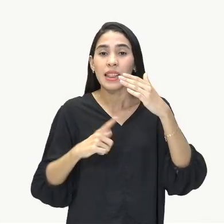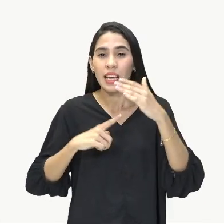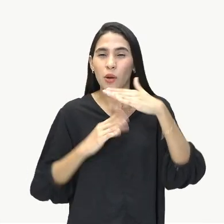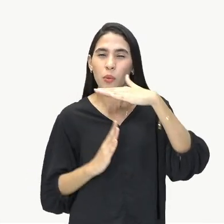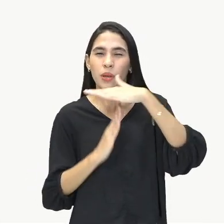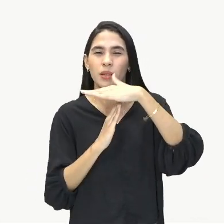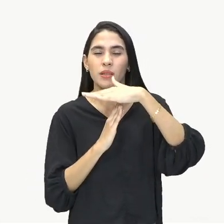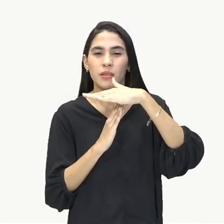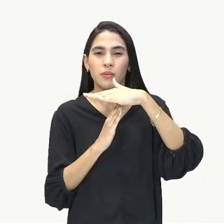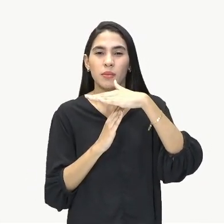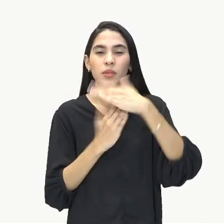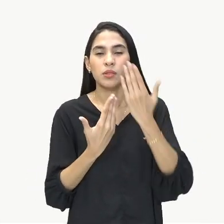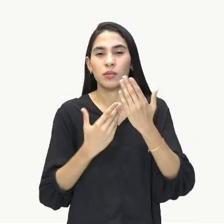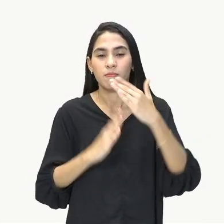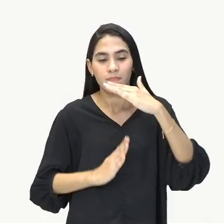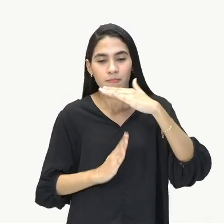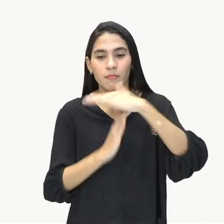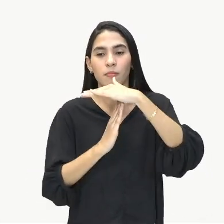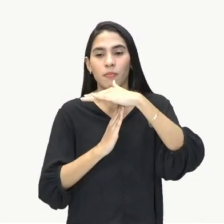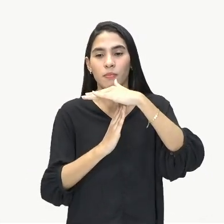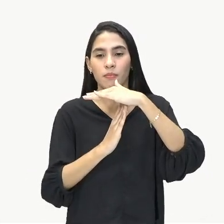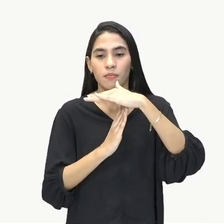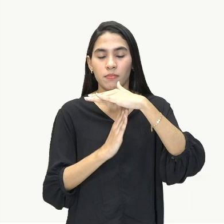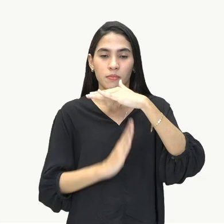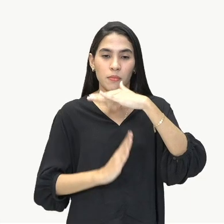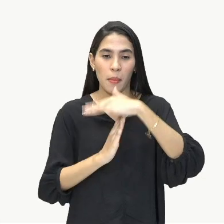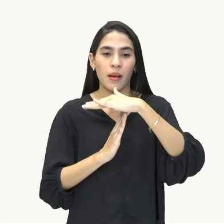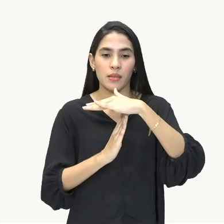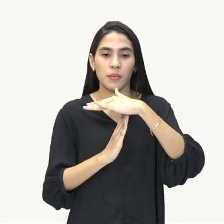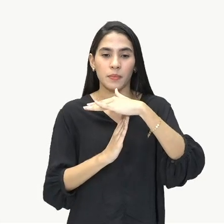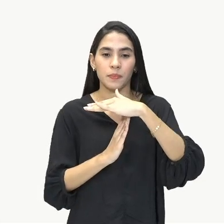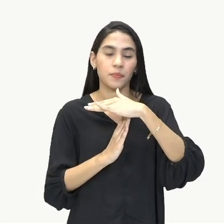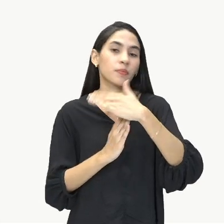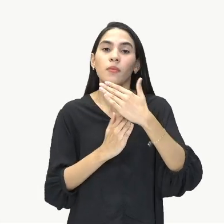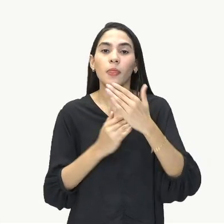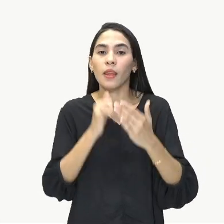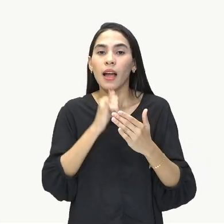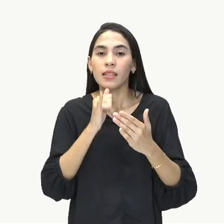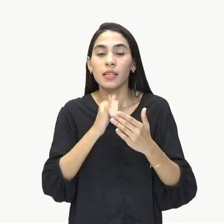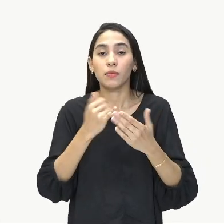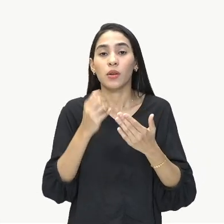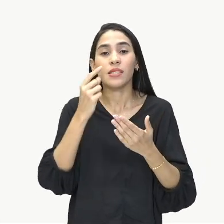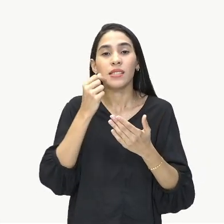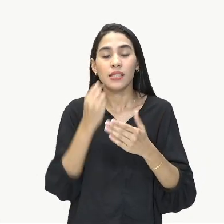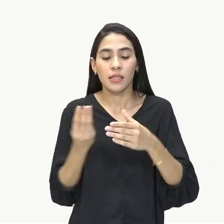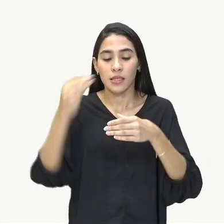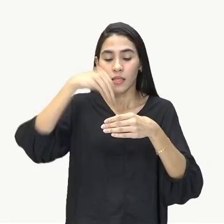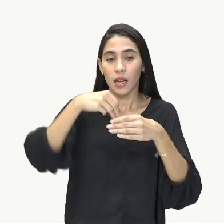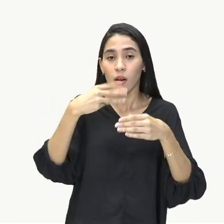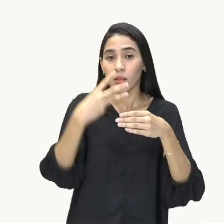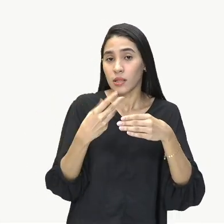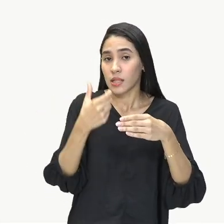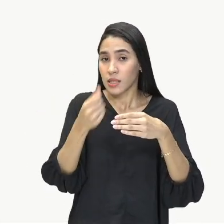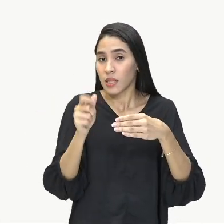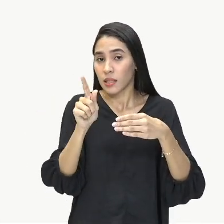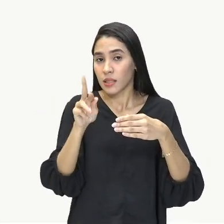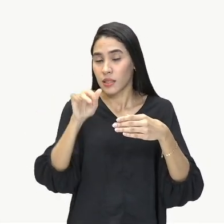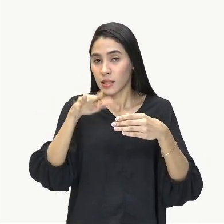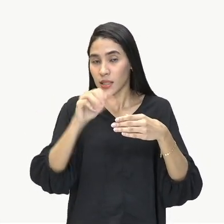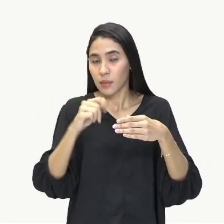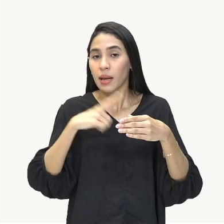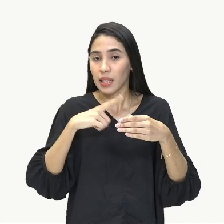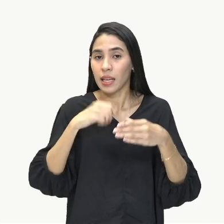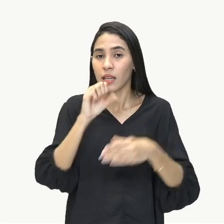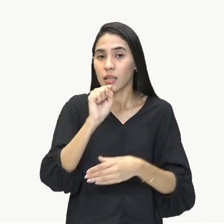que contém a máxima quantidade do soluto dissolvido, que no caso do sal é de 36 gramas, aí eu tenho uma